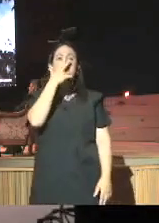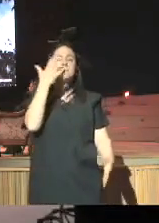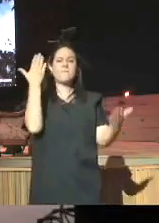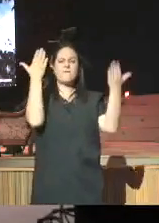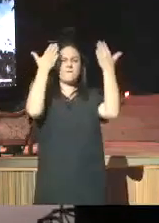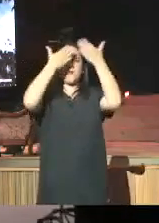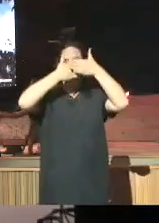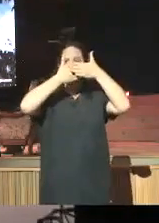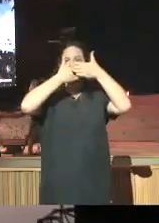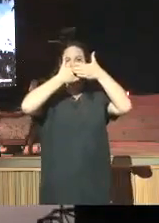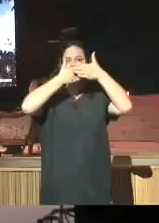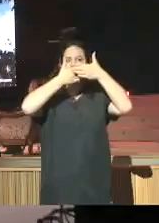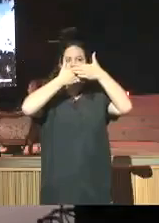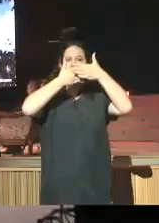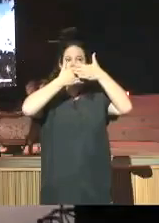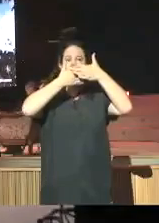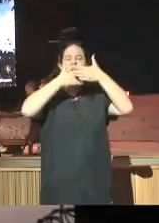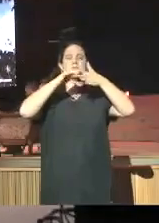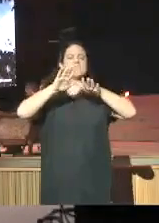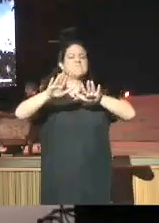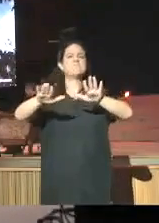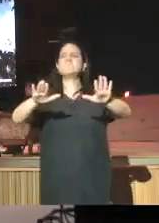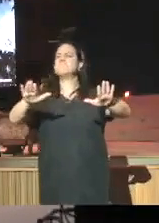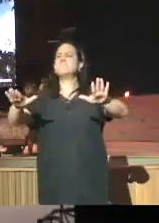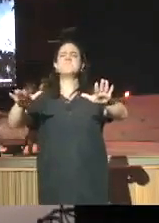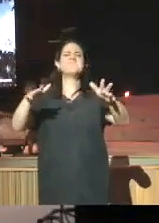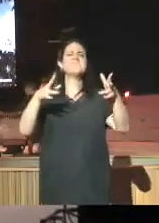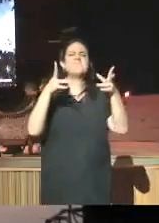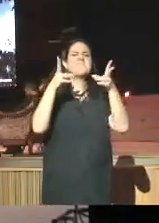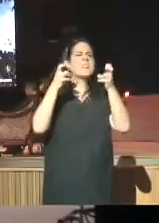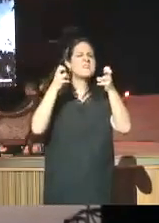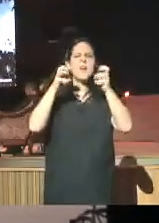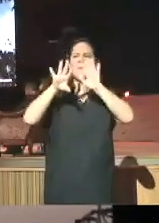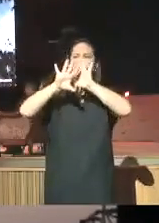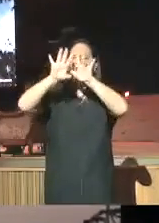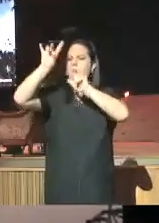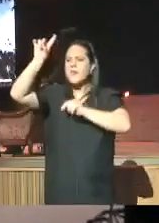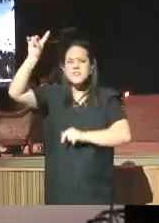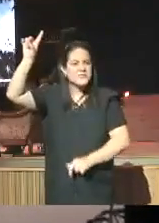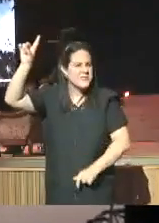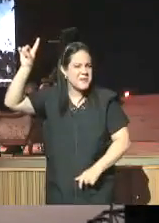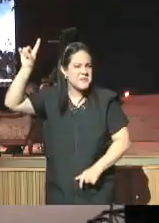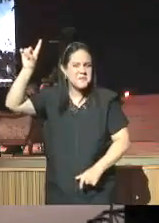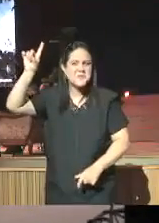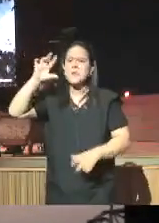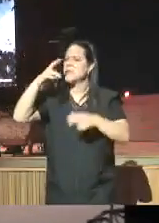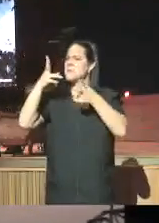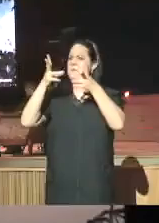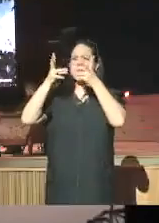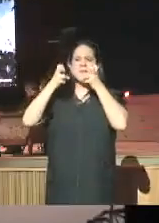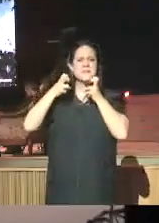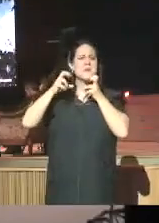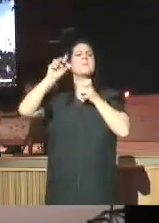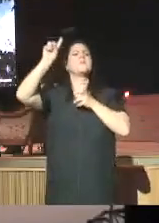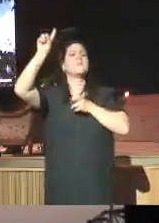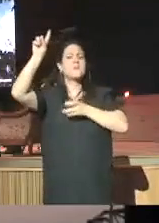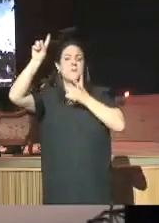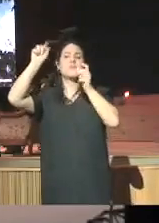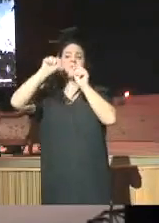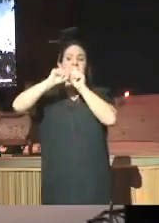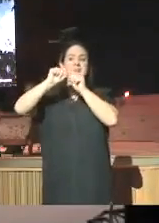olhos para que não enxerguem a glória de Jesus e a obra que ele tem para faz na nossa